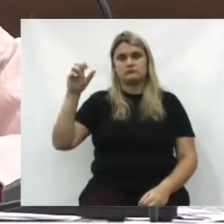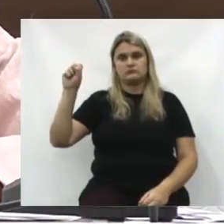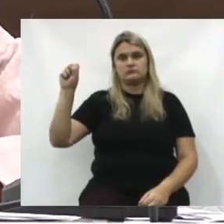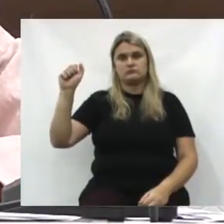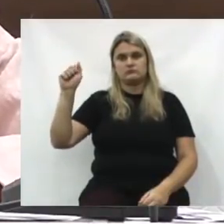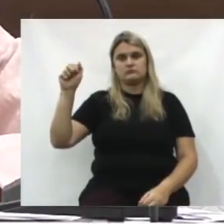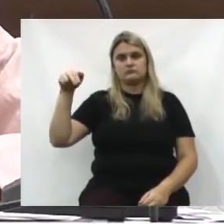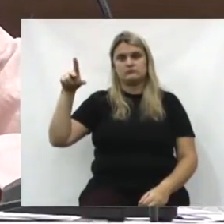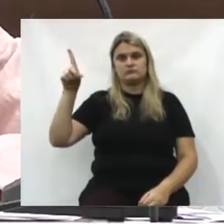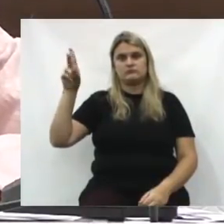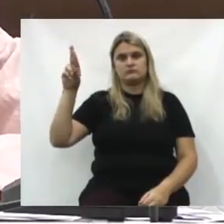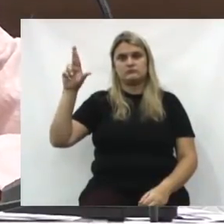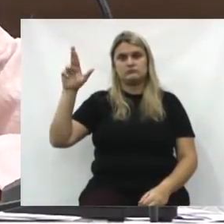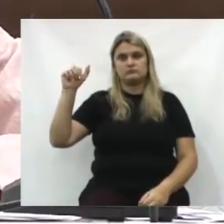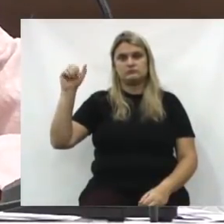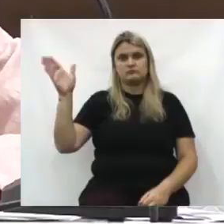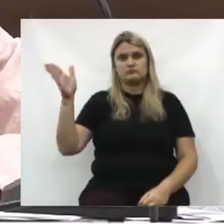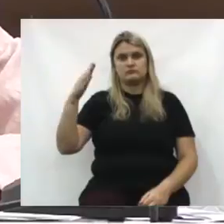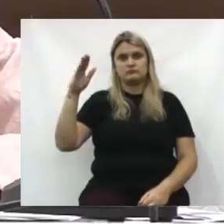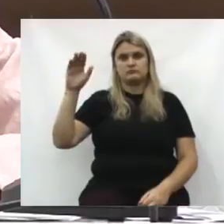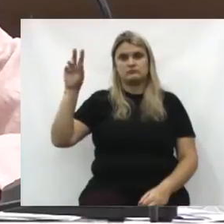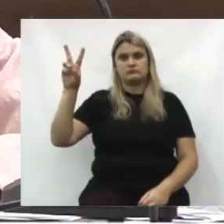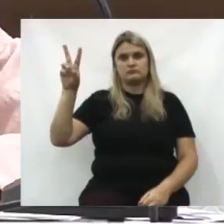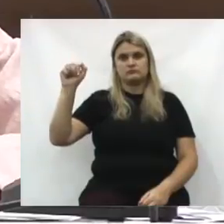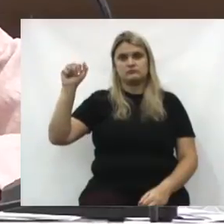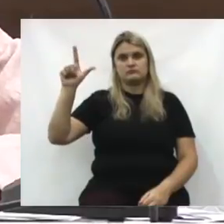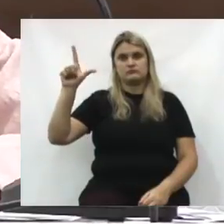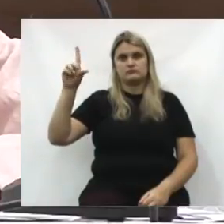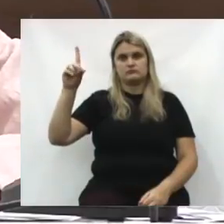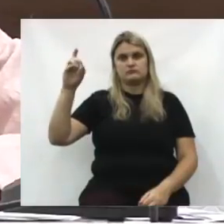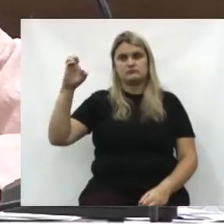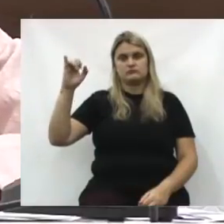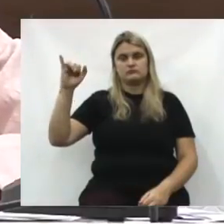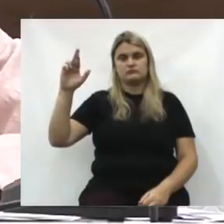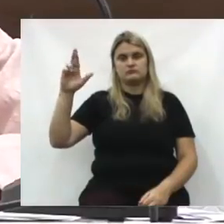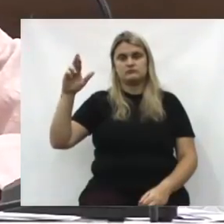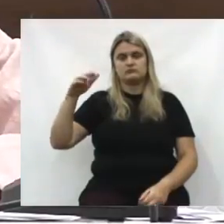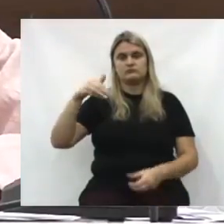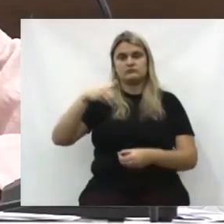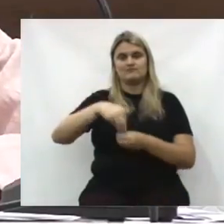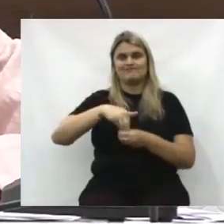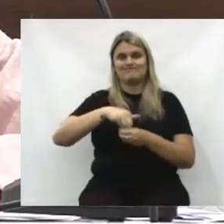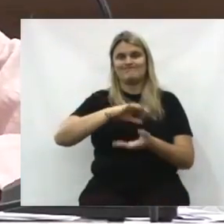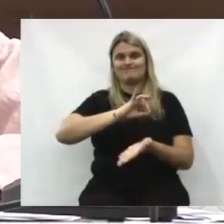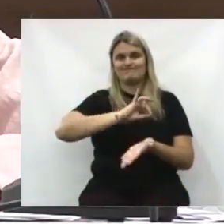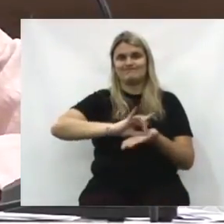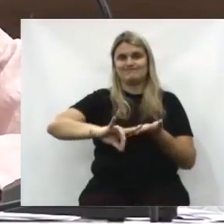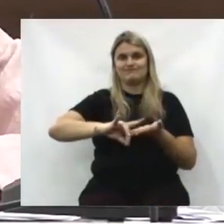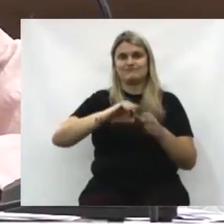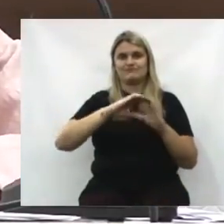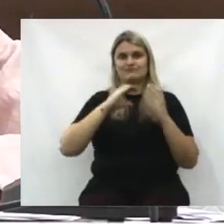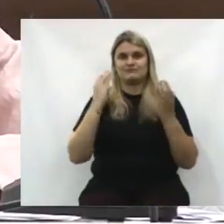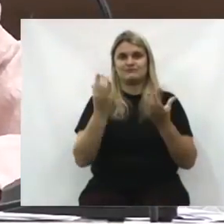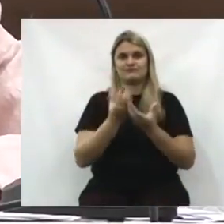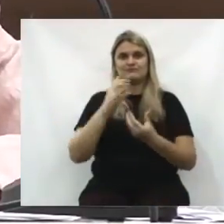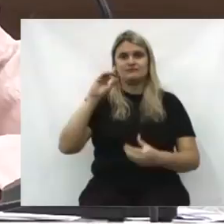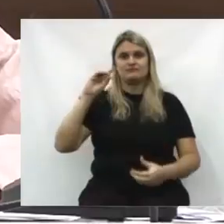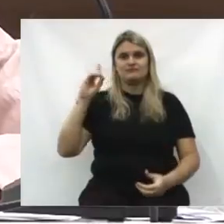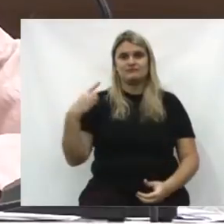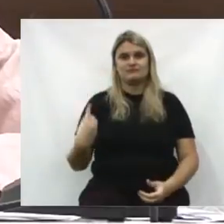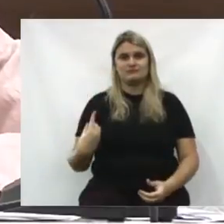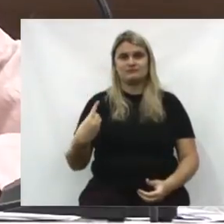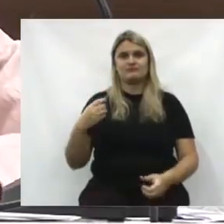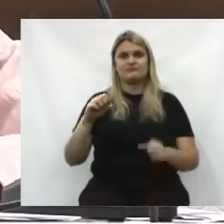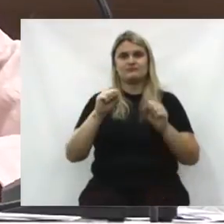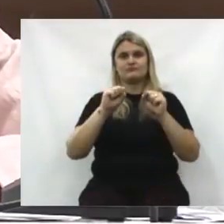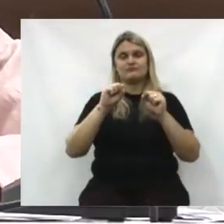Ricardo Adriano Sass, Sandra Aparecida Quispinheiro e Valdecir José Rático. Um voto de repúdio à